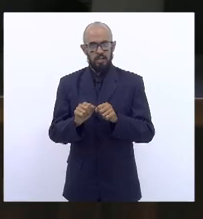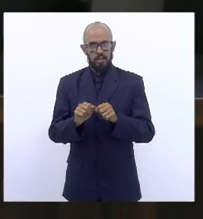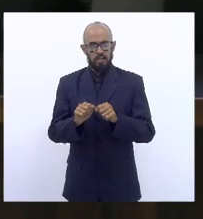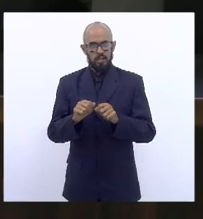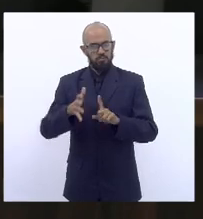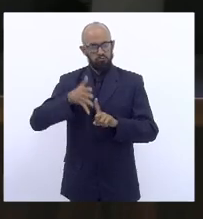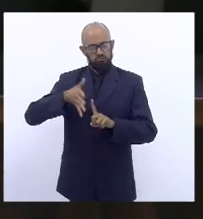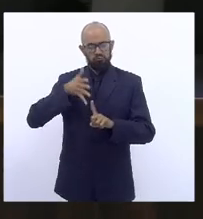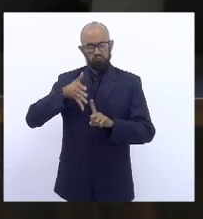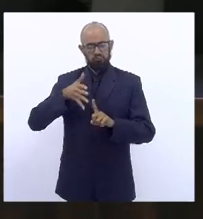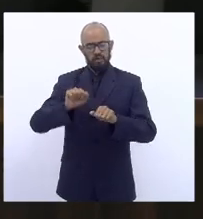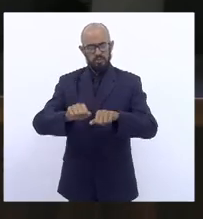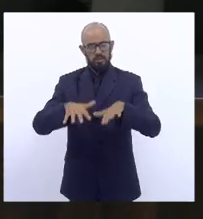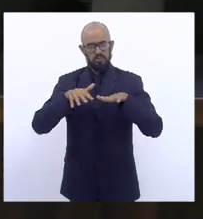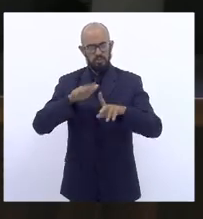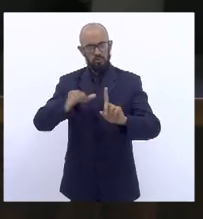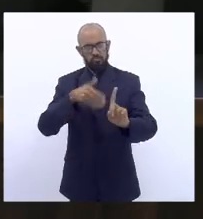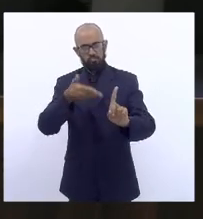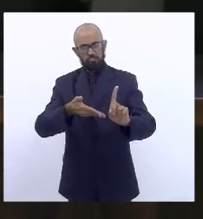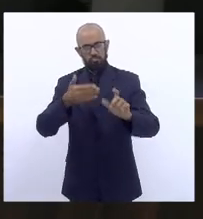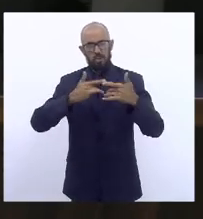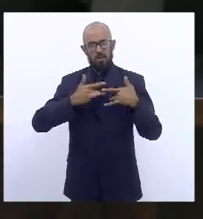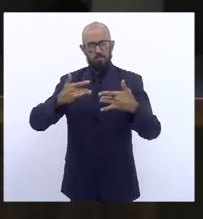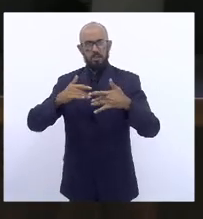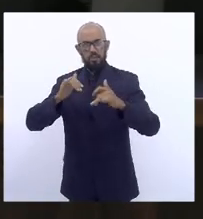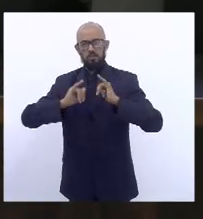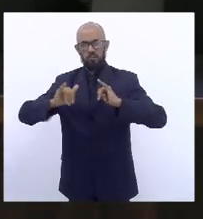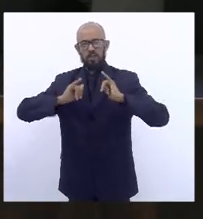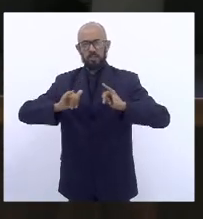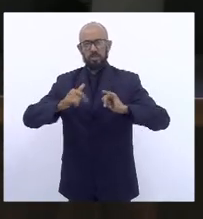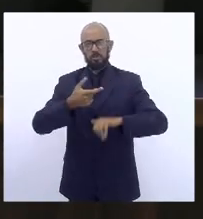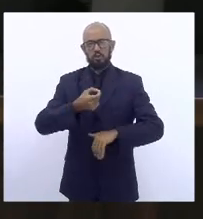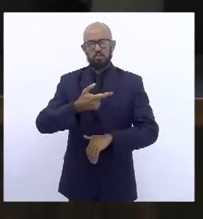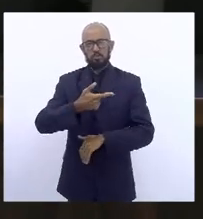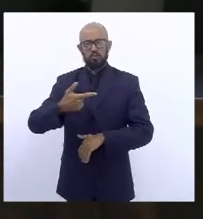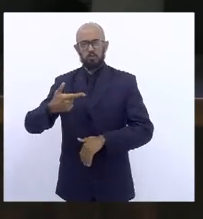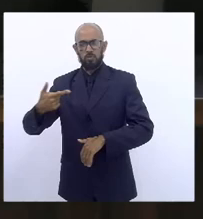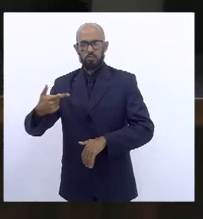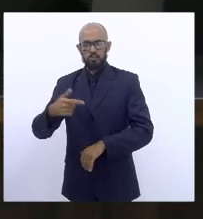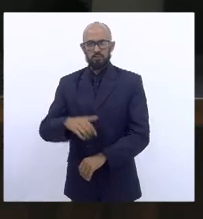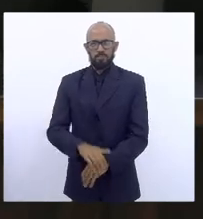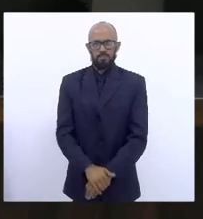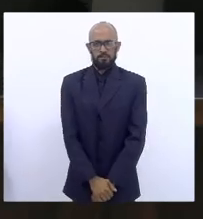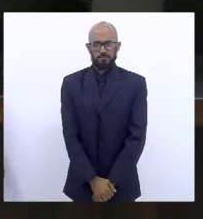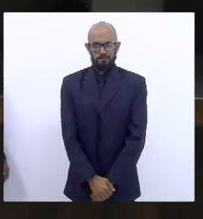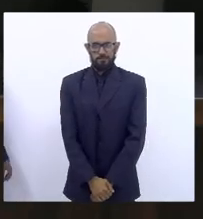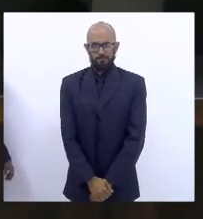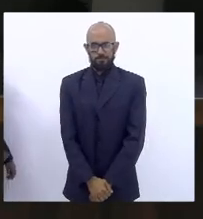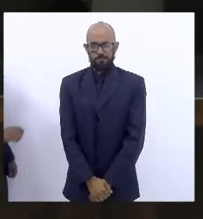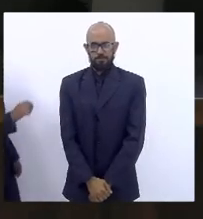nesta sessão solene, em torno da campanha da Fraternidade 2022.